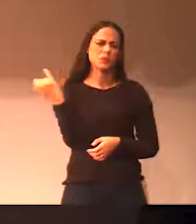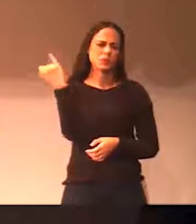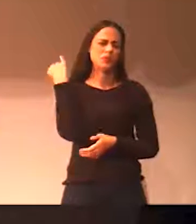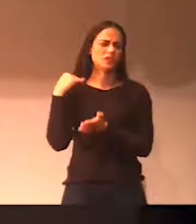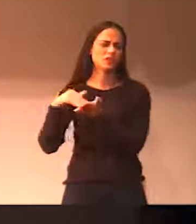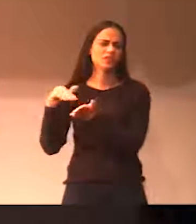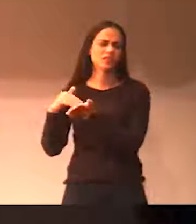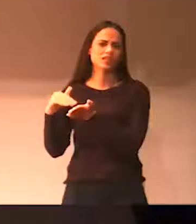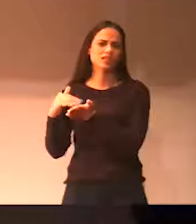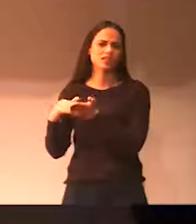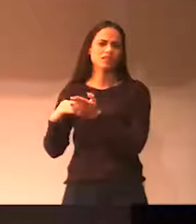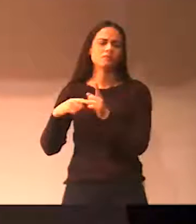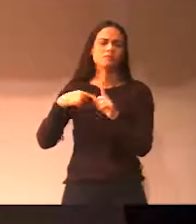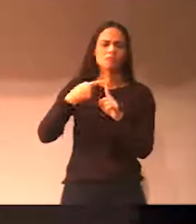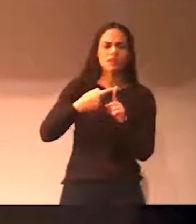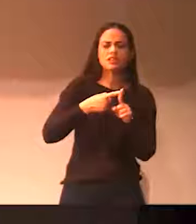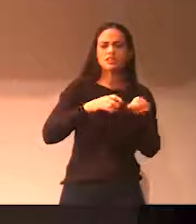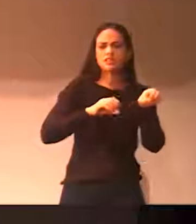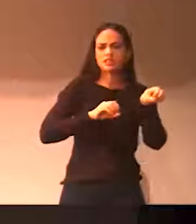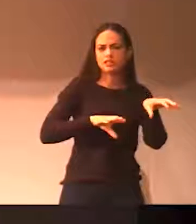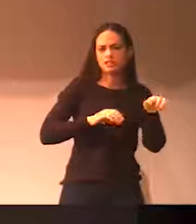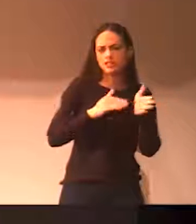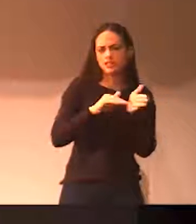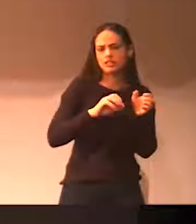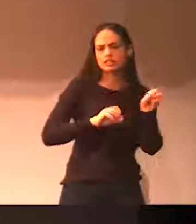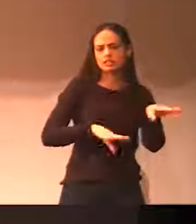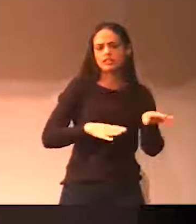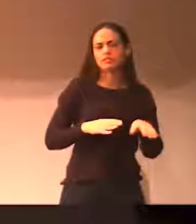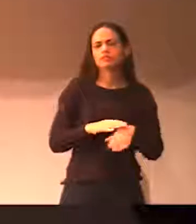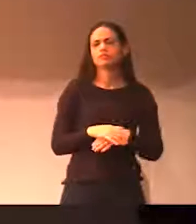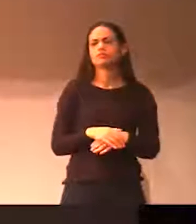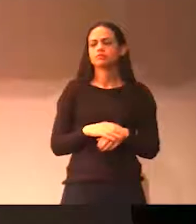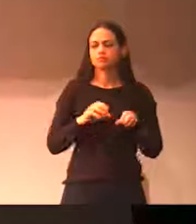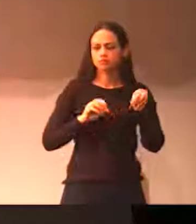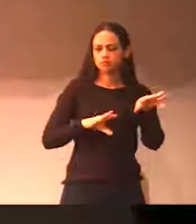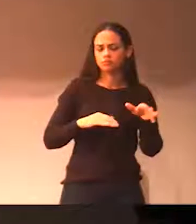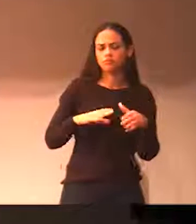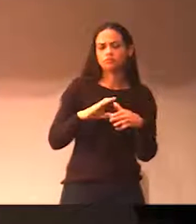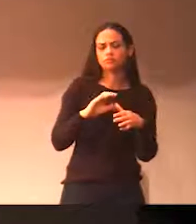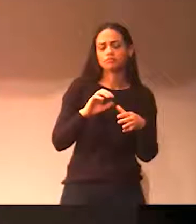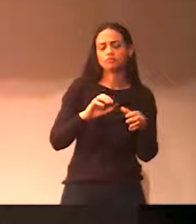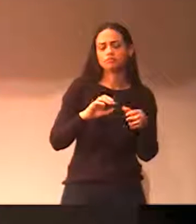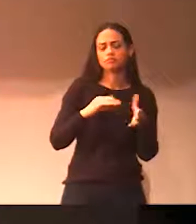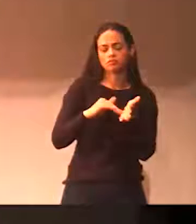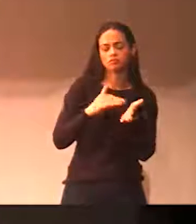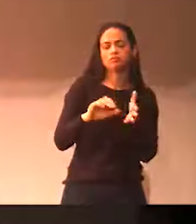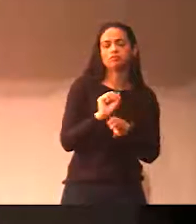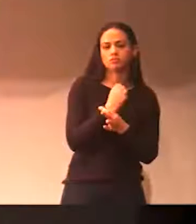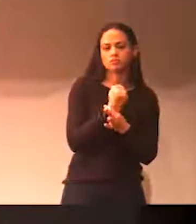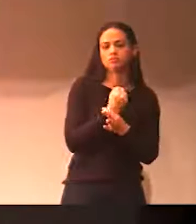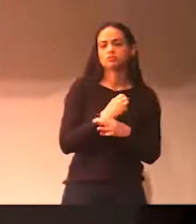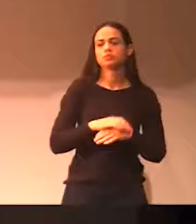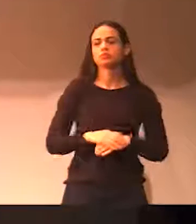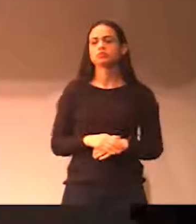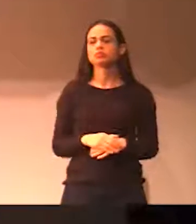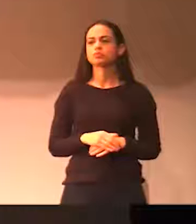educação. Aí a gente fala sobre a questão de educação ambiental, sobre a questão de leis de proteção animal. Nós